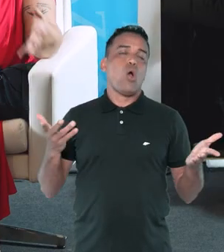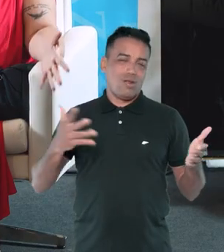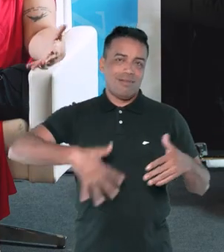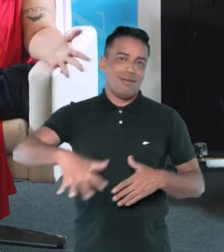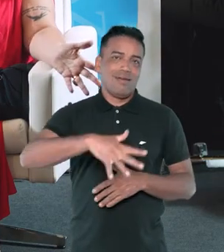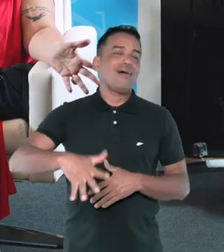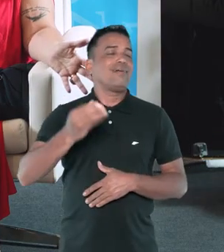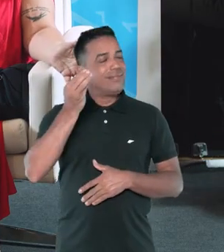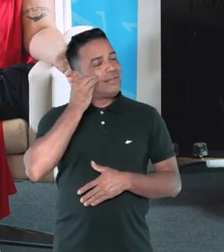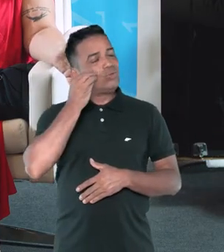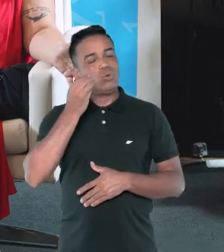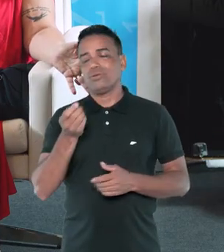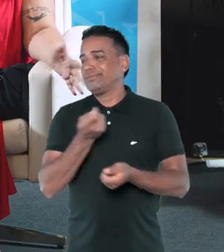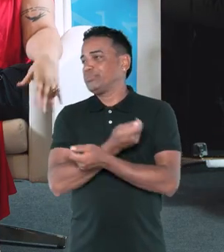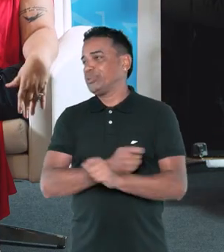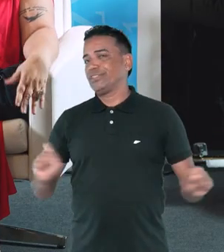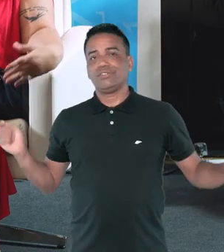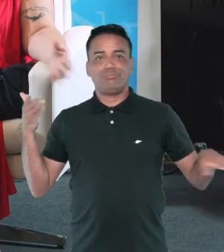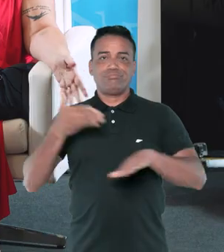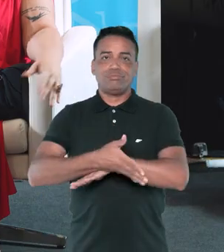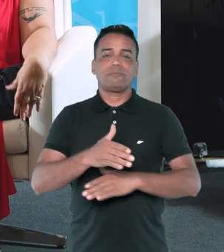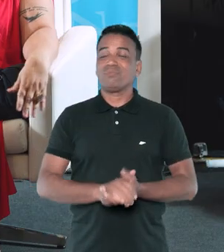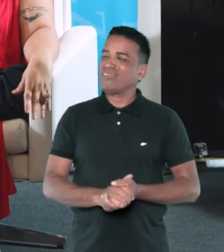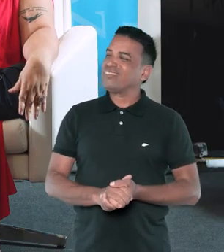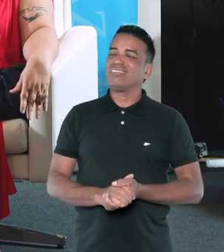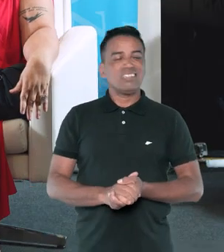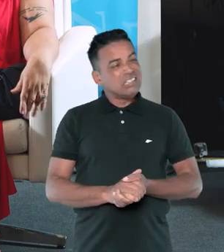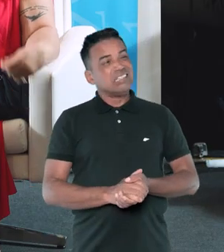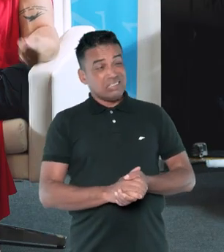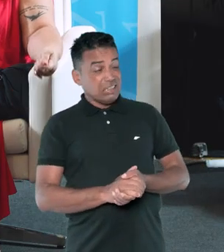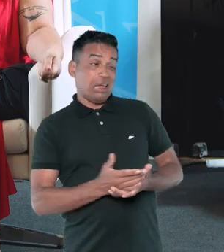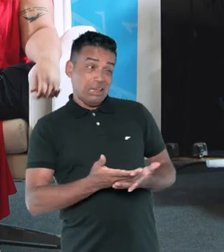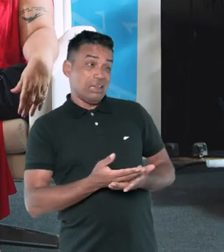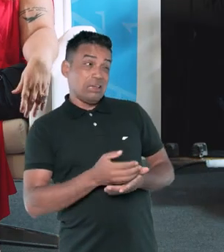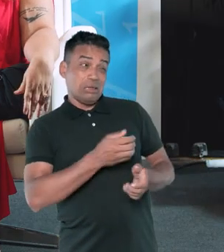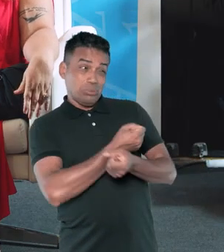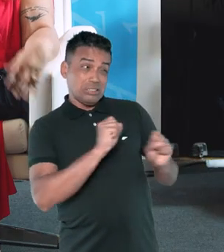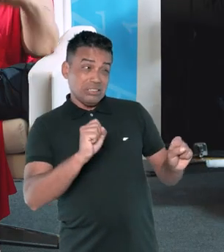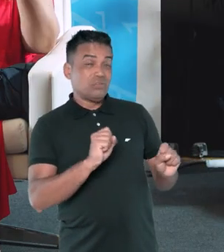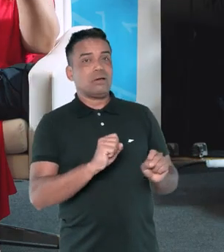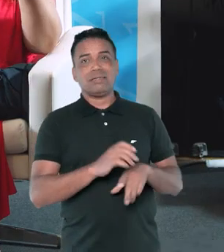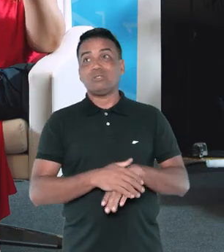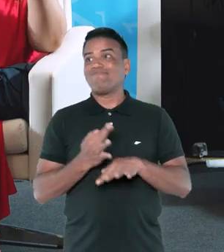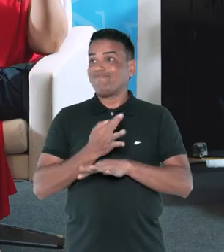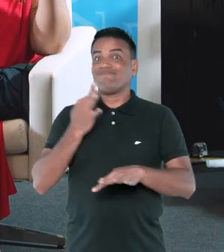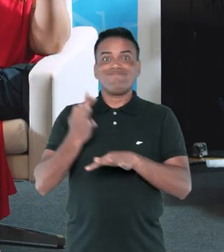e que já tentaram, é quase impossível. E o Frei Beto disse que é impossível, então eu vou desistir. Mas eu não conseguia desistir, era quase